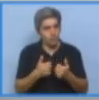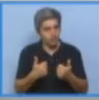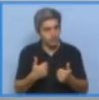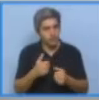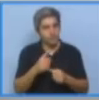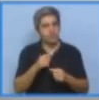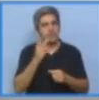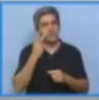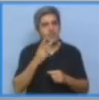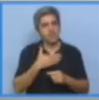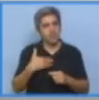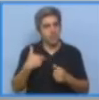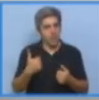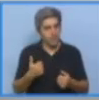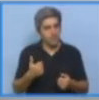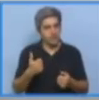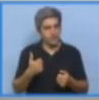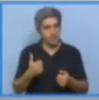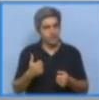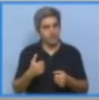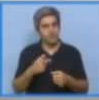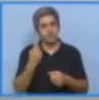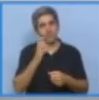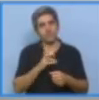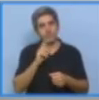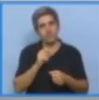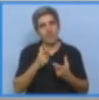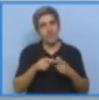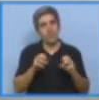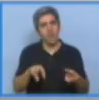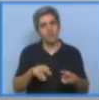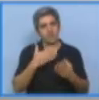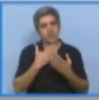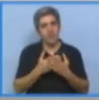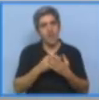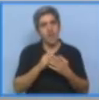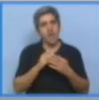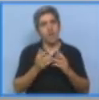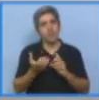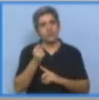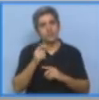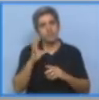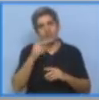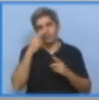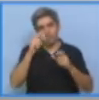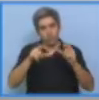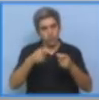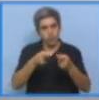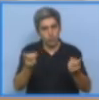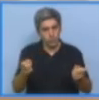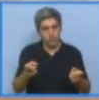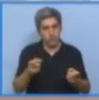estilo saudável de vida, não é? É uma forma também de uma linguagem para chegar mais longe. Chegar